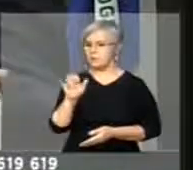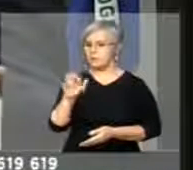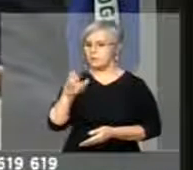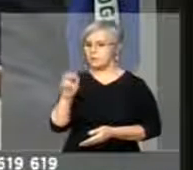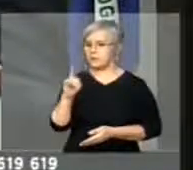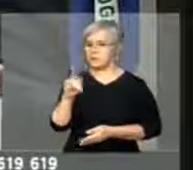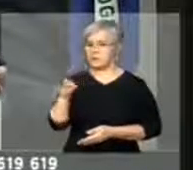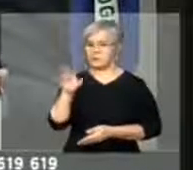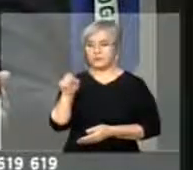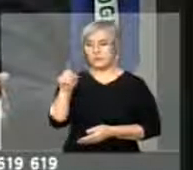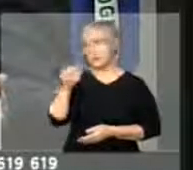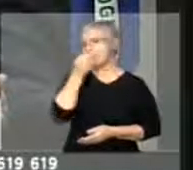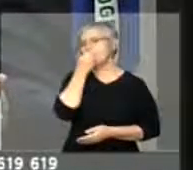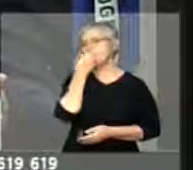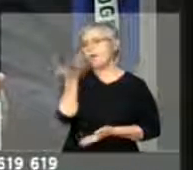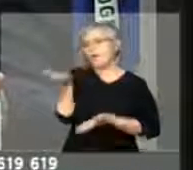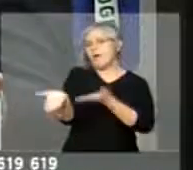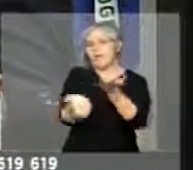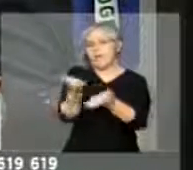verdadeiro Papai Noel.